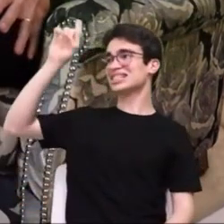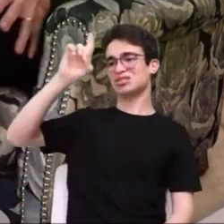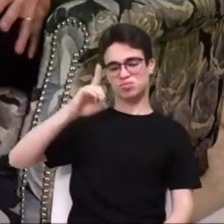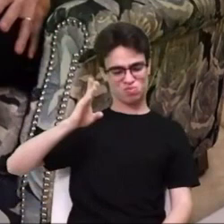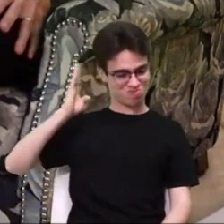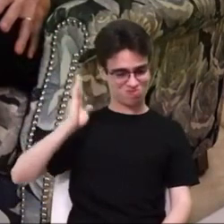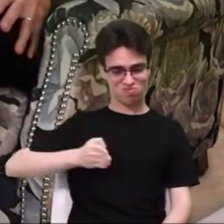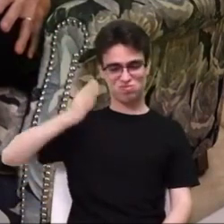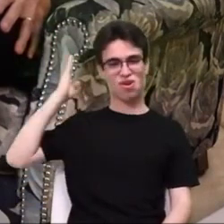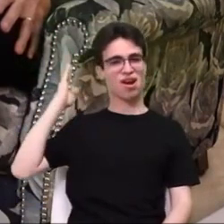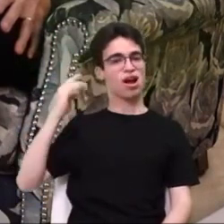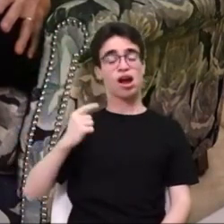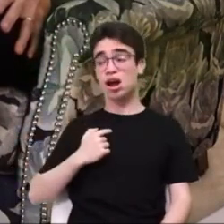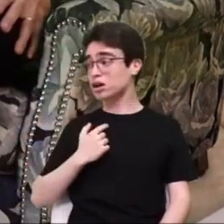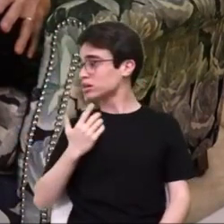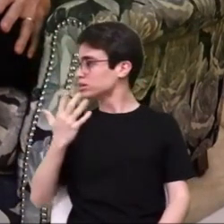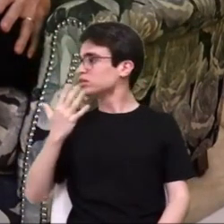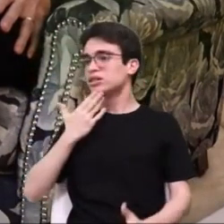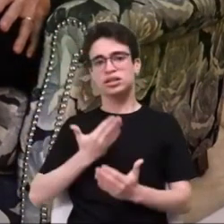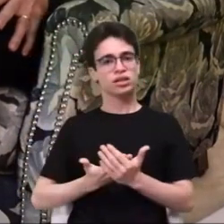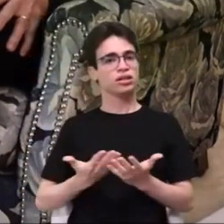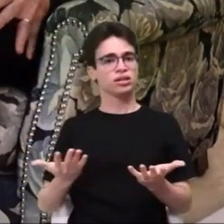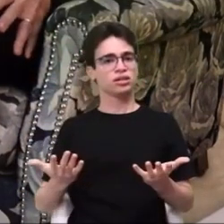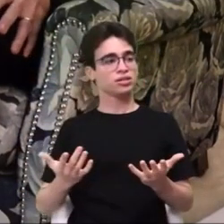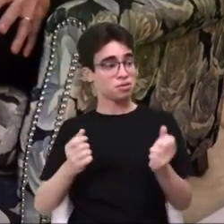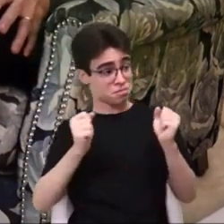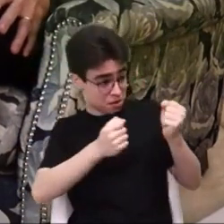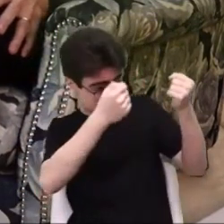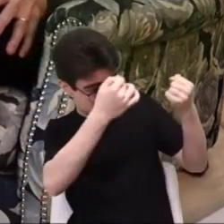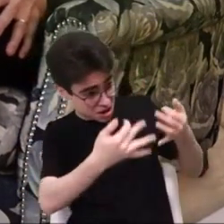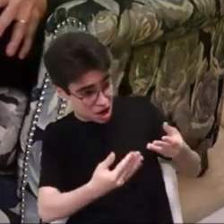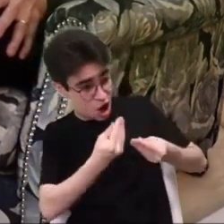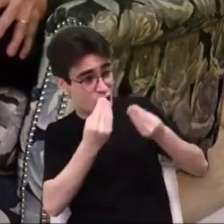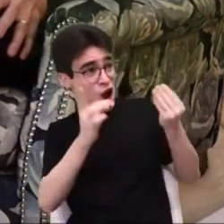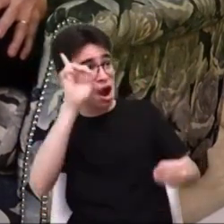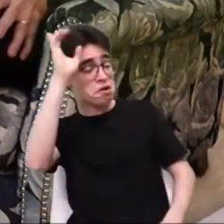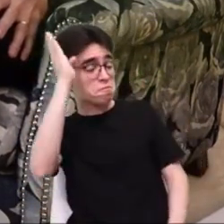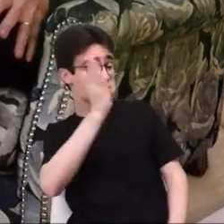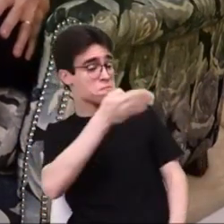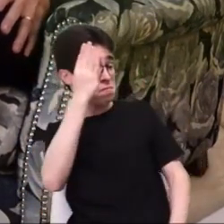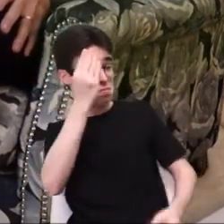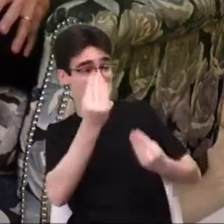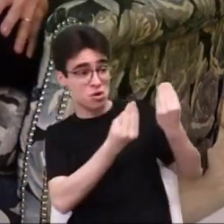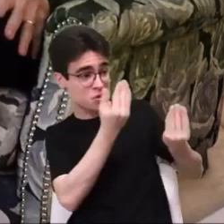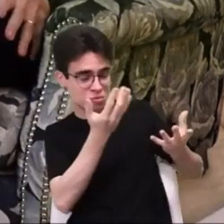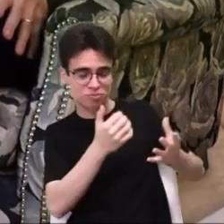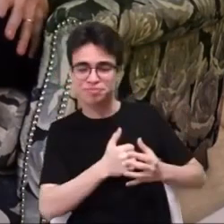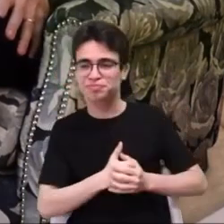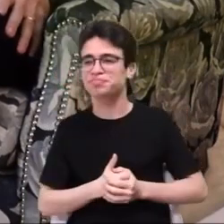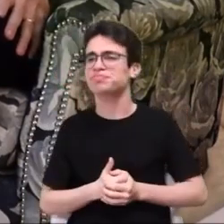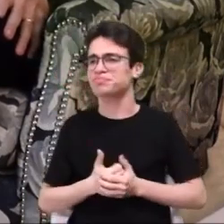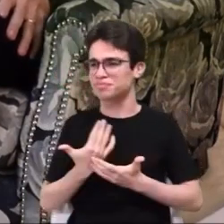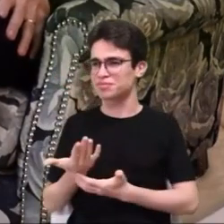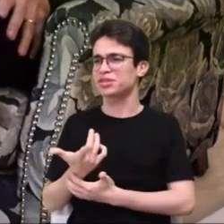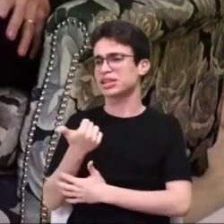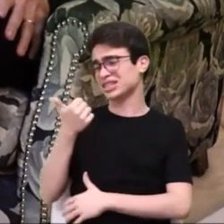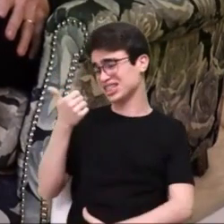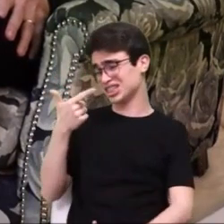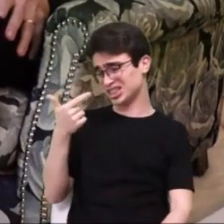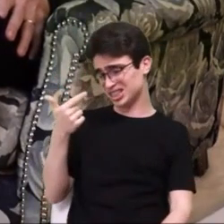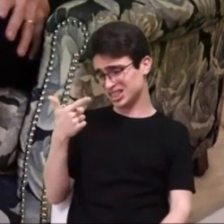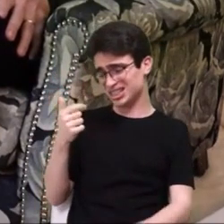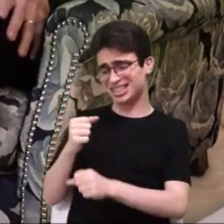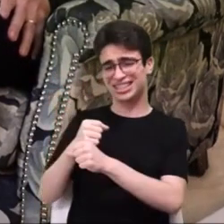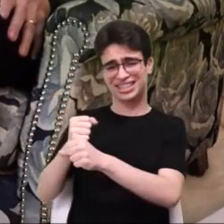forma que eu nem esperava. Conta um pouquinho disso. O que Deus fez aí nessa história toda? Então, assim, depois de 12